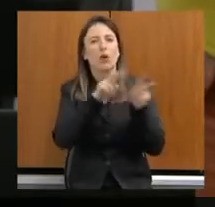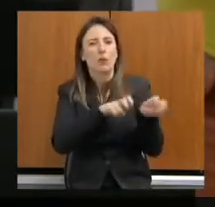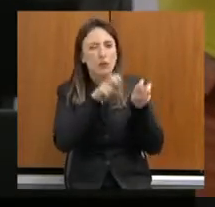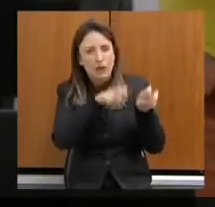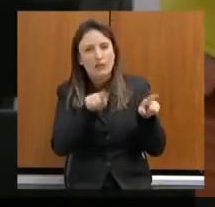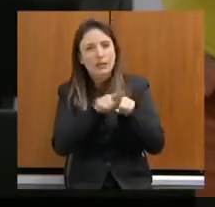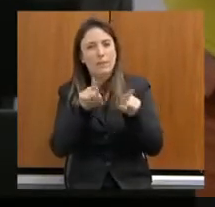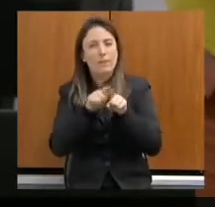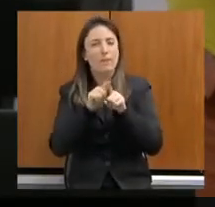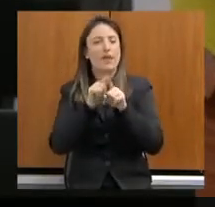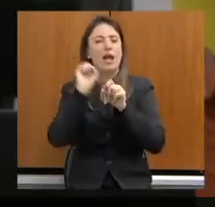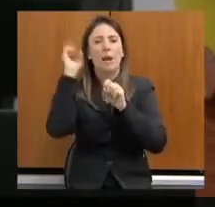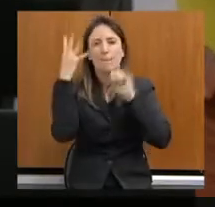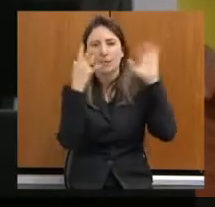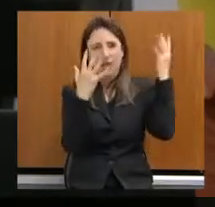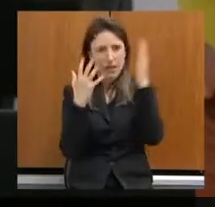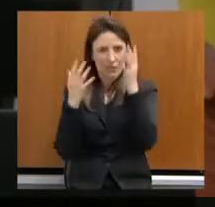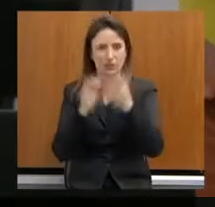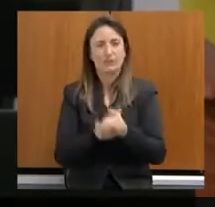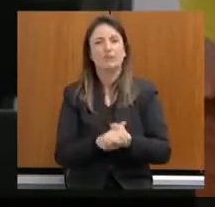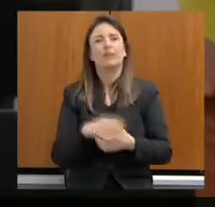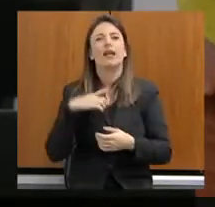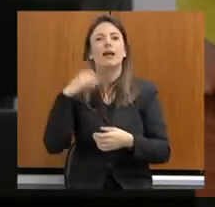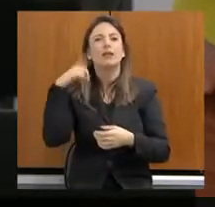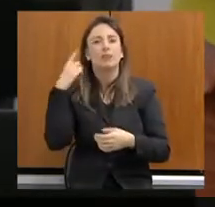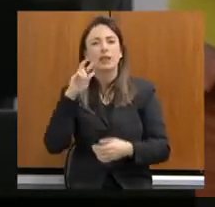Deputado Arlen Santiago